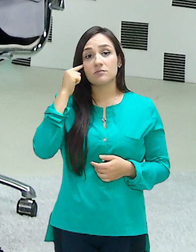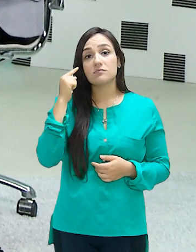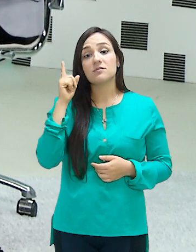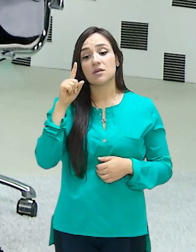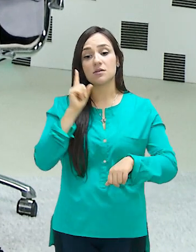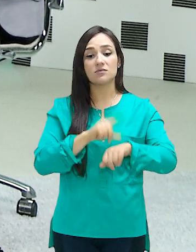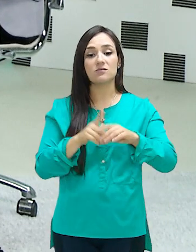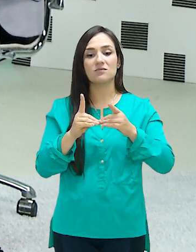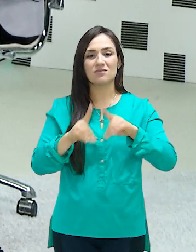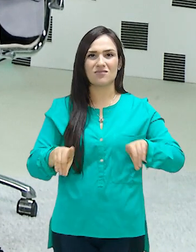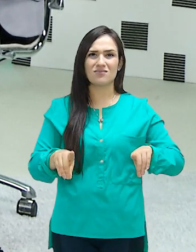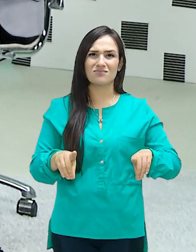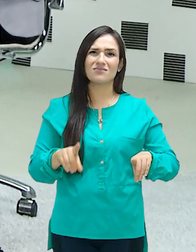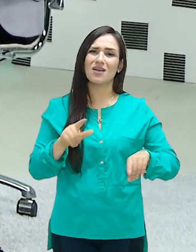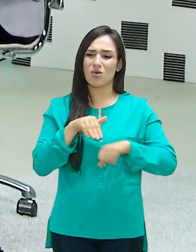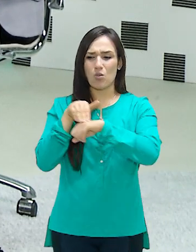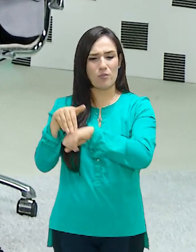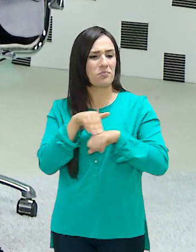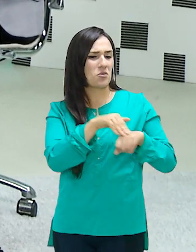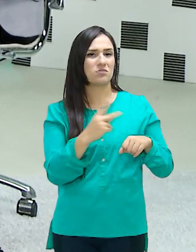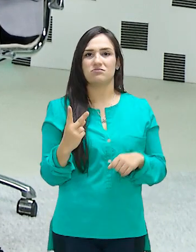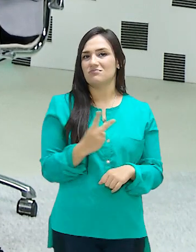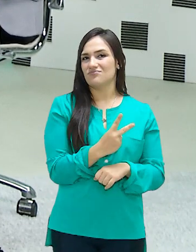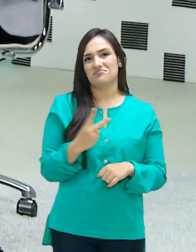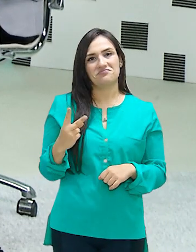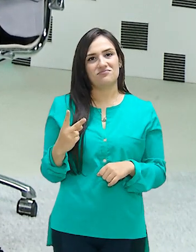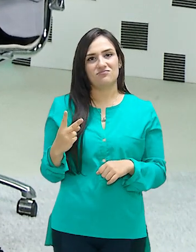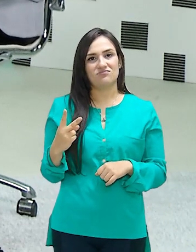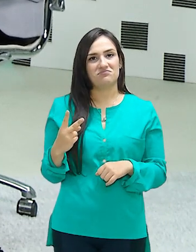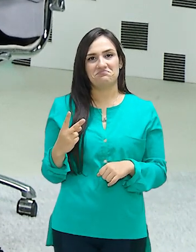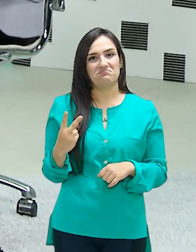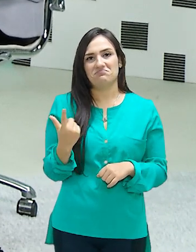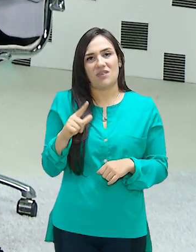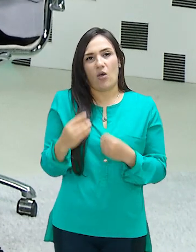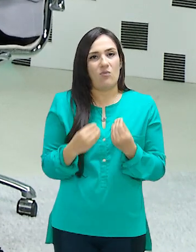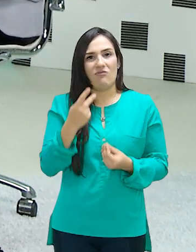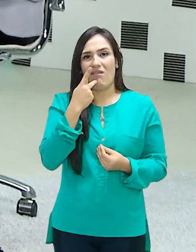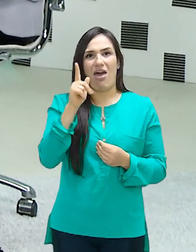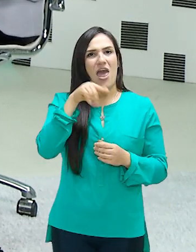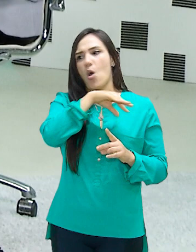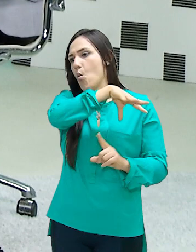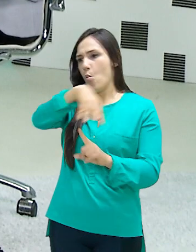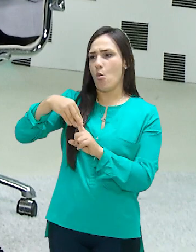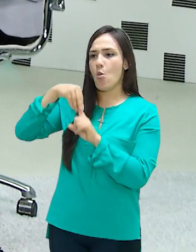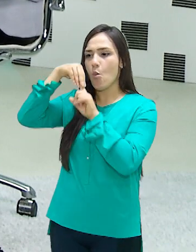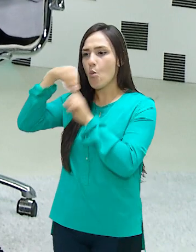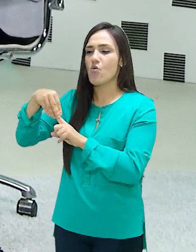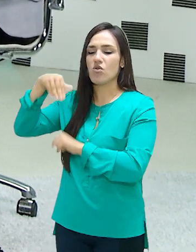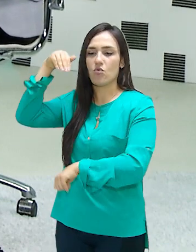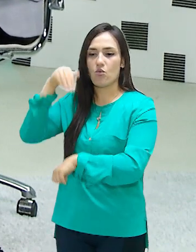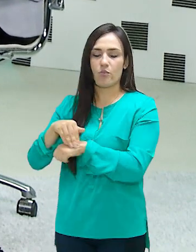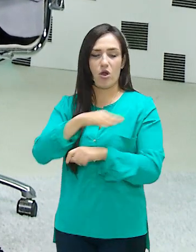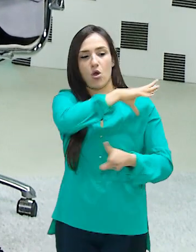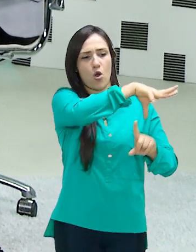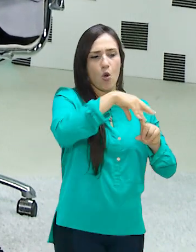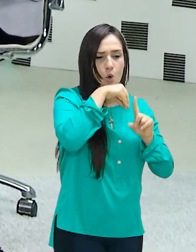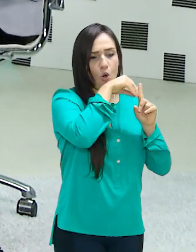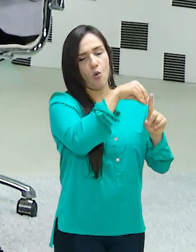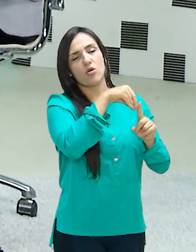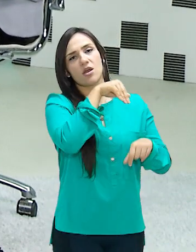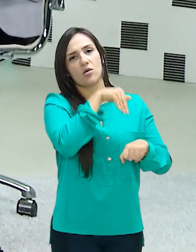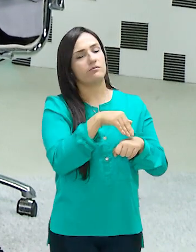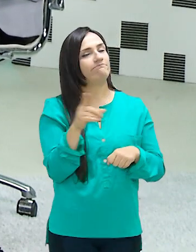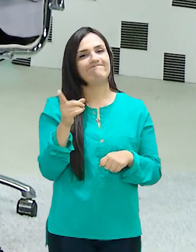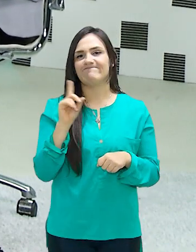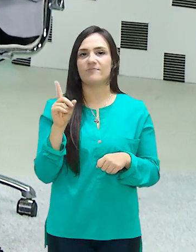numa separação, os dois são culpados. Não existe, não existe essa, fulano é culpado, não.